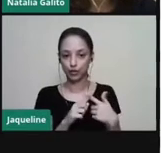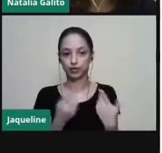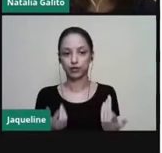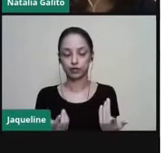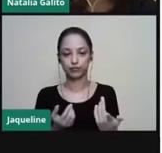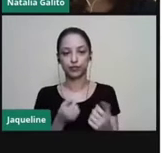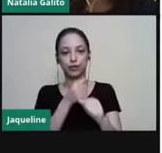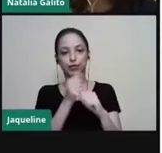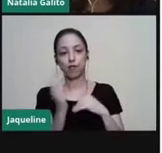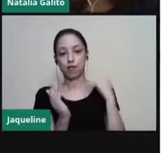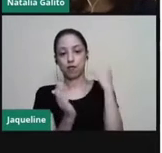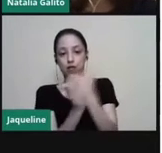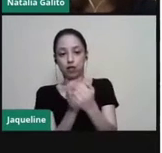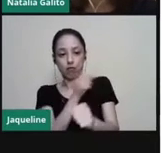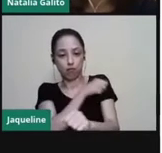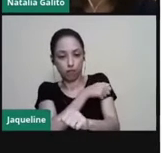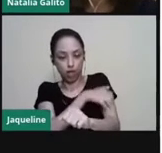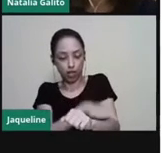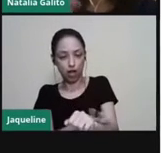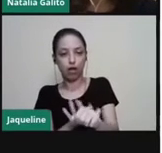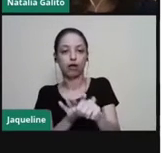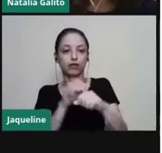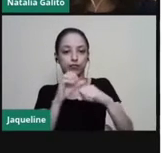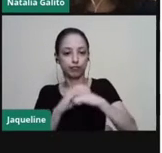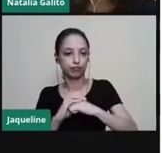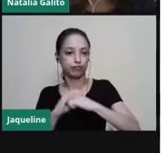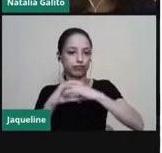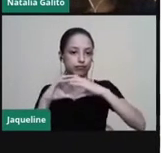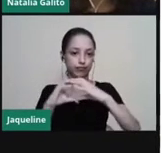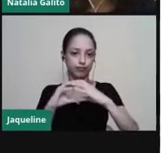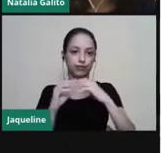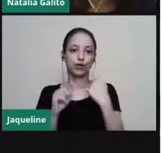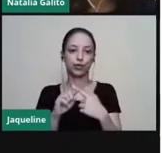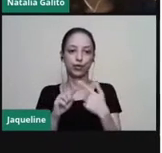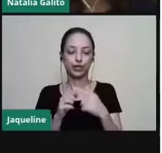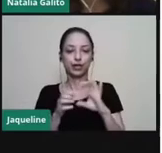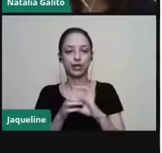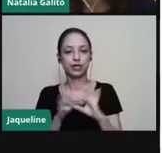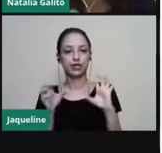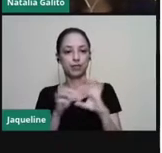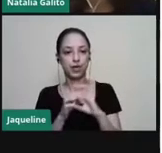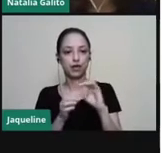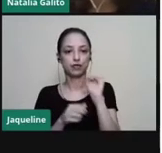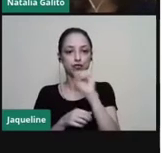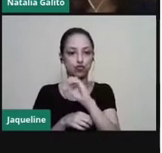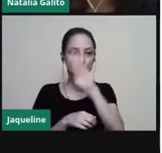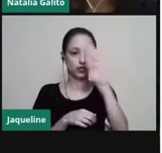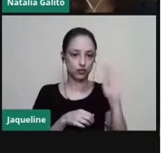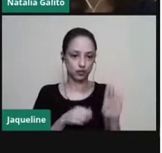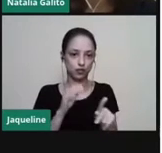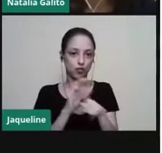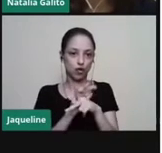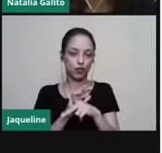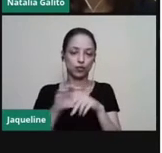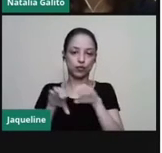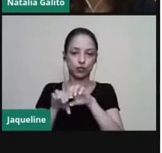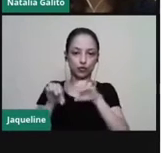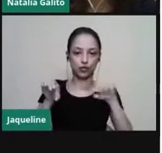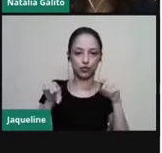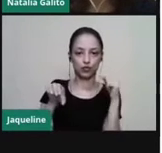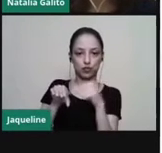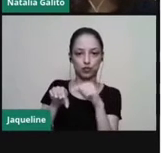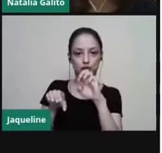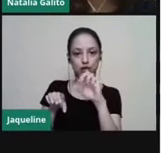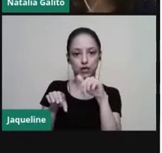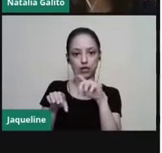local e aí consequente vasodilatação é graças à liberação de substâncias pelo próprio endotélio. Por isso que a gente fala